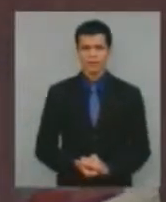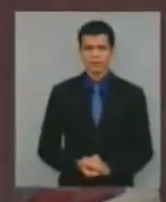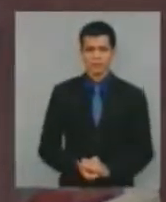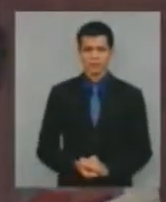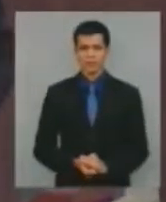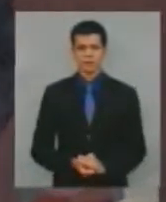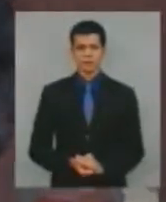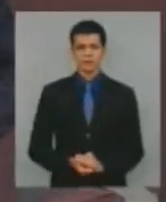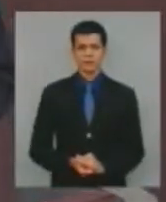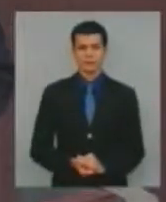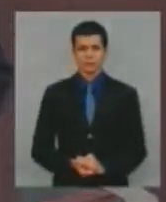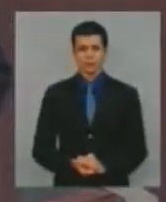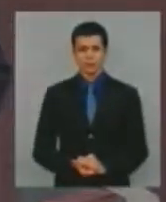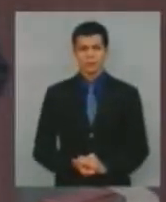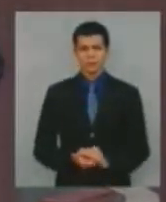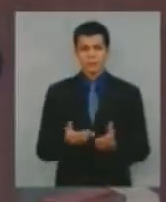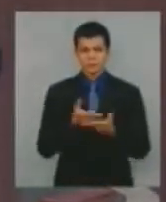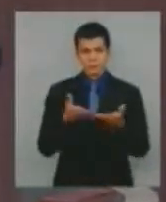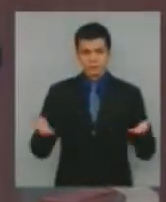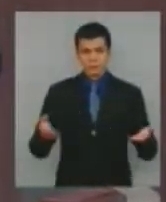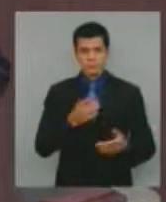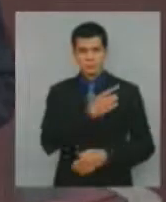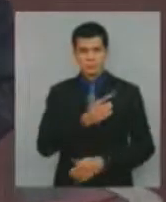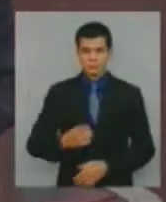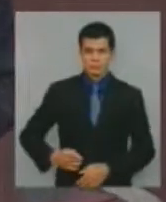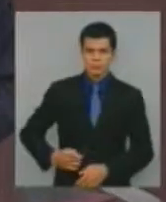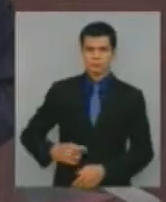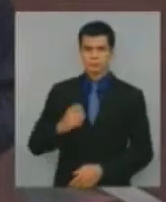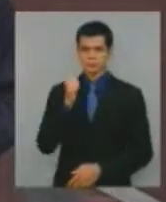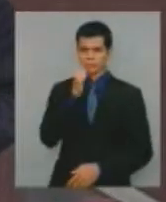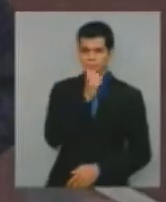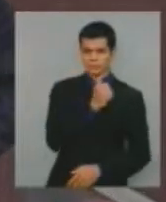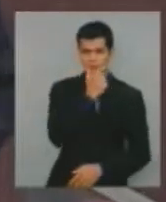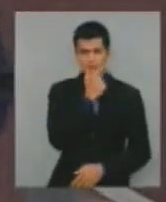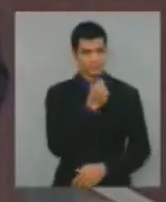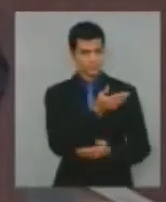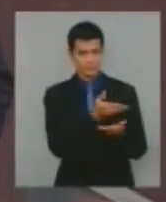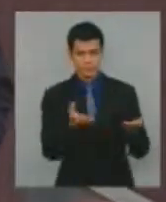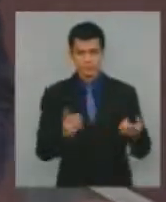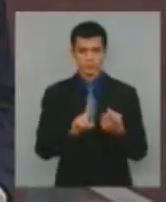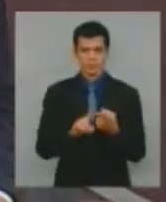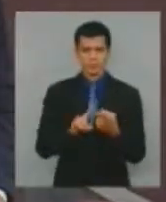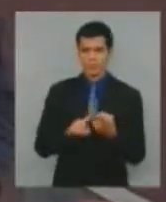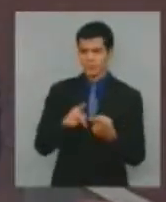Senhores deputados, senhoras deputadas, senhor presidente,